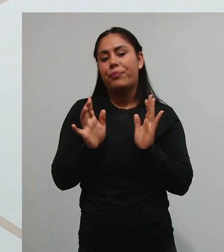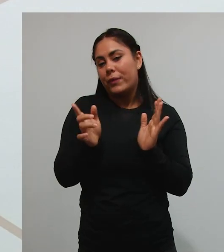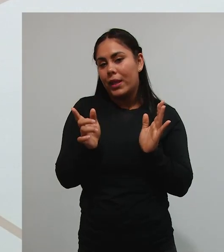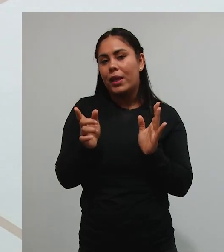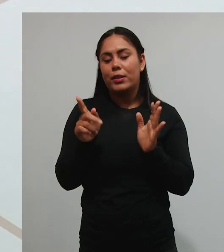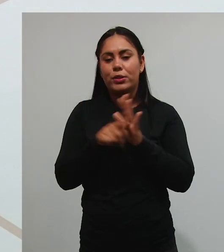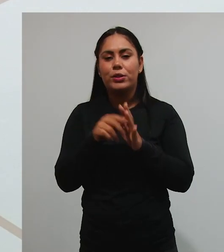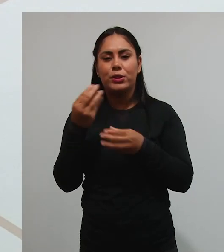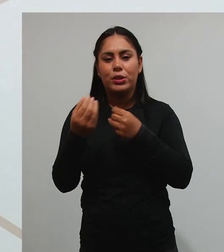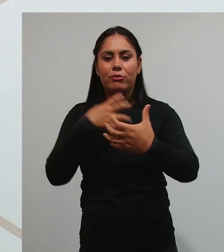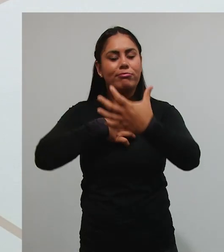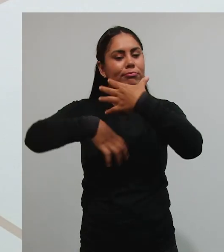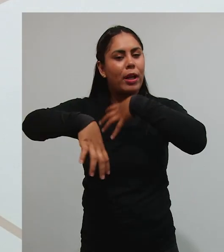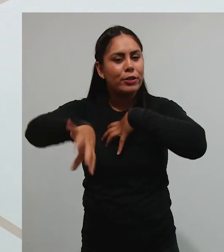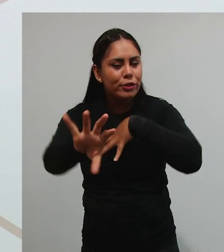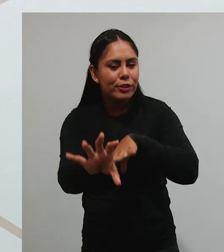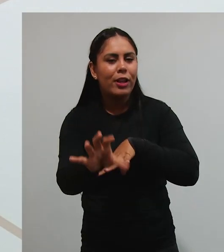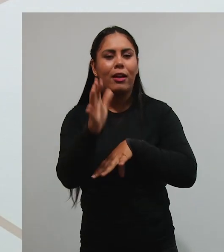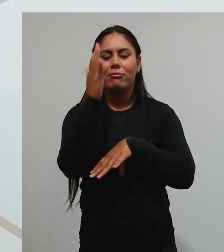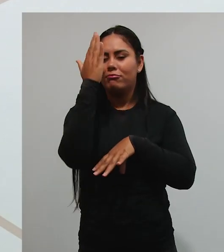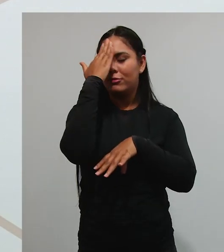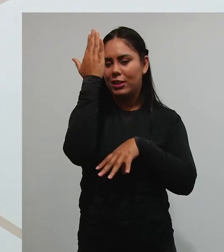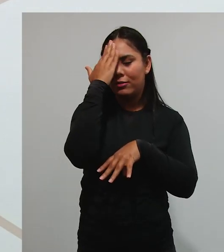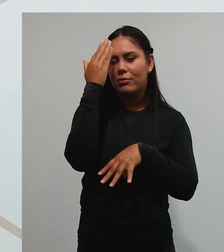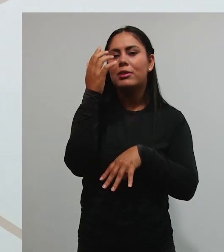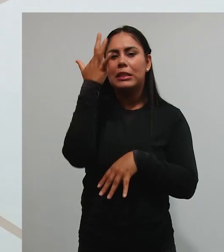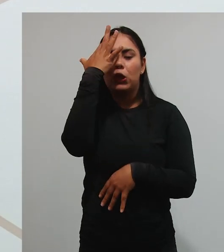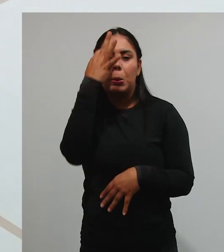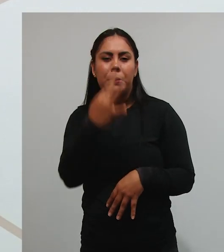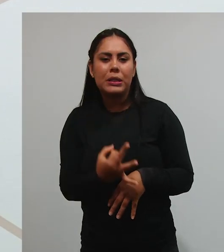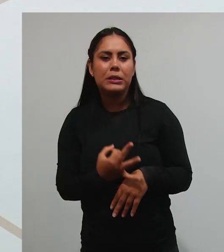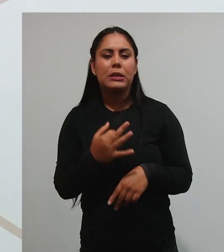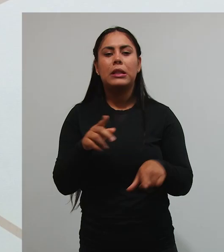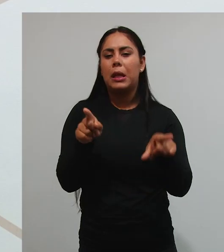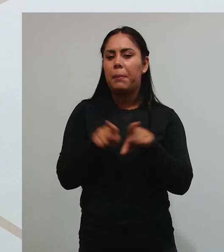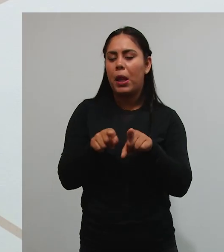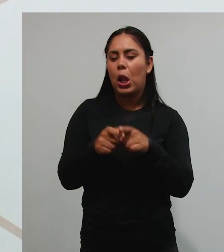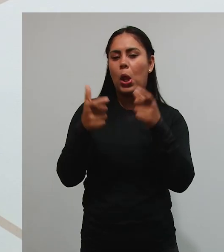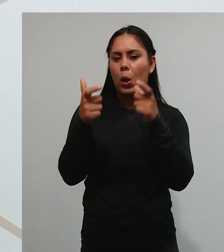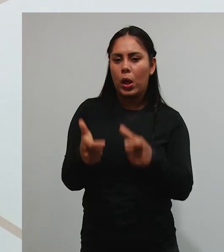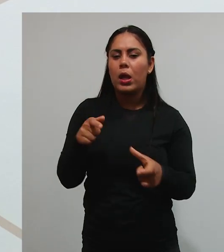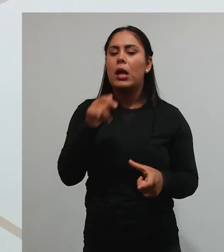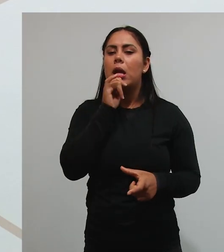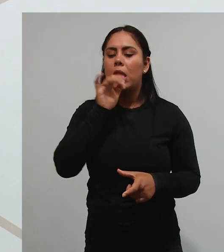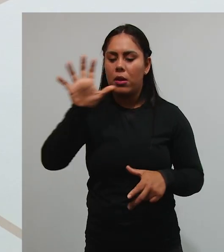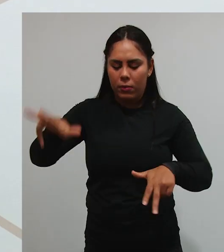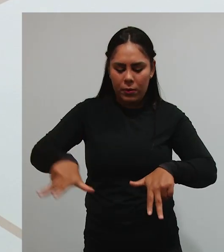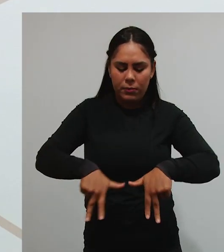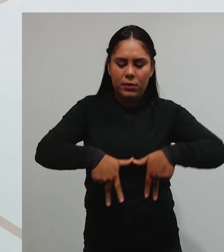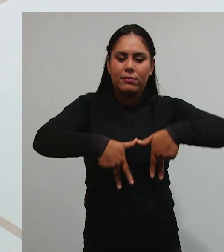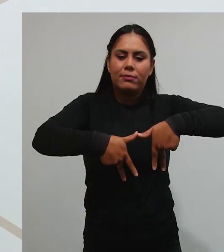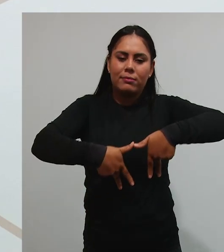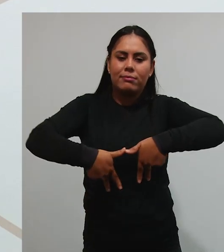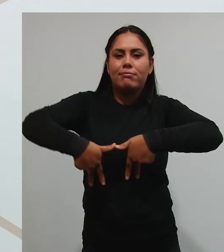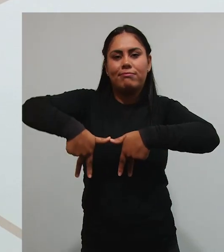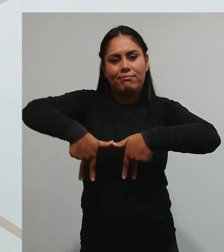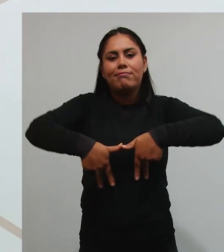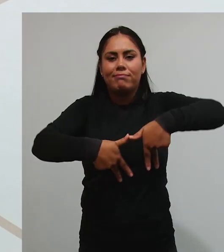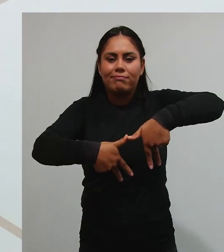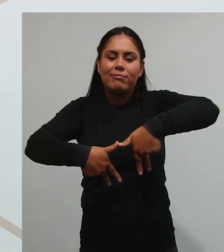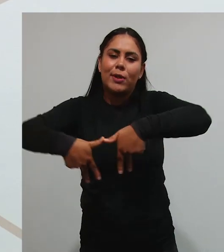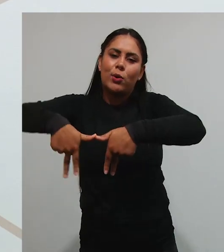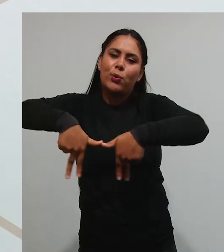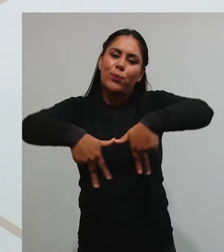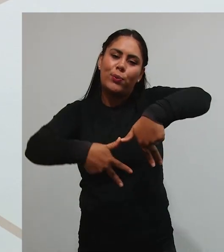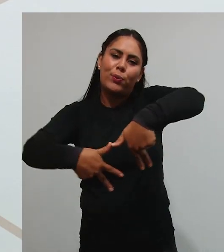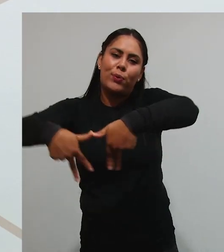ser ouvido, de ser entendido, é o espaço que eu também tenho a quem eu pegar a mão para que eu possa ser